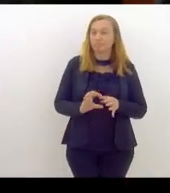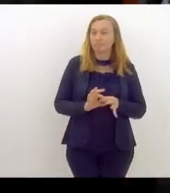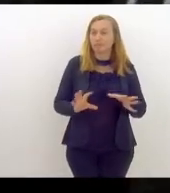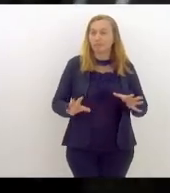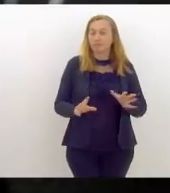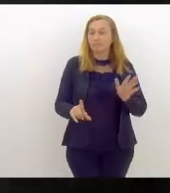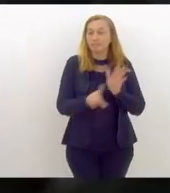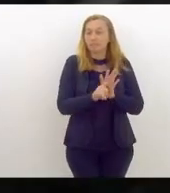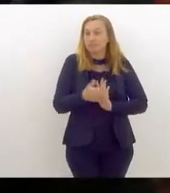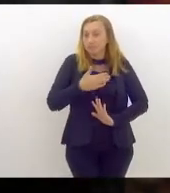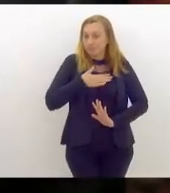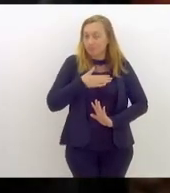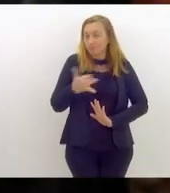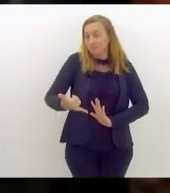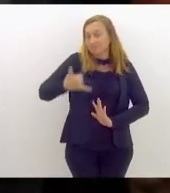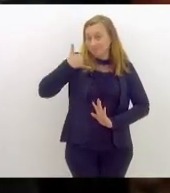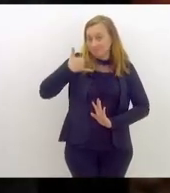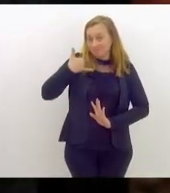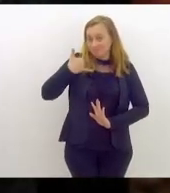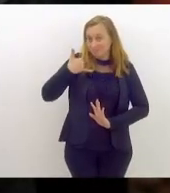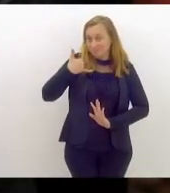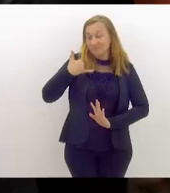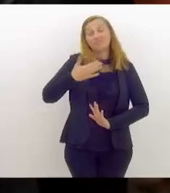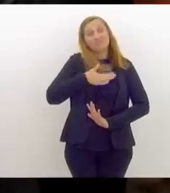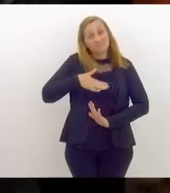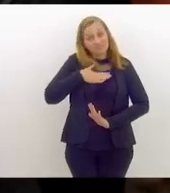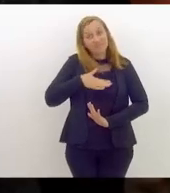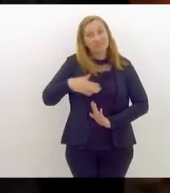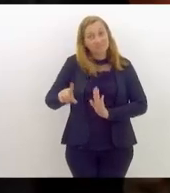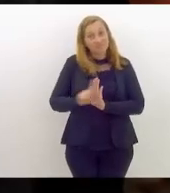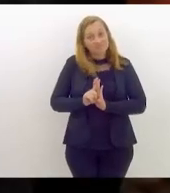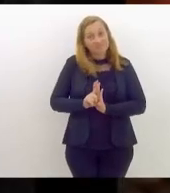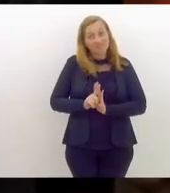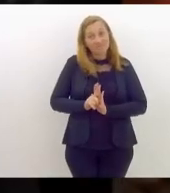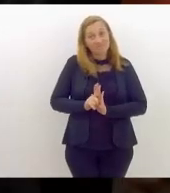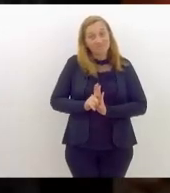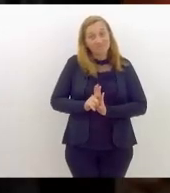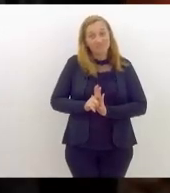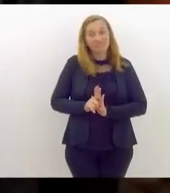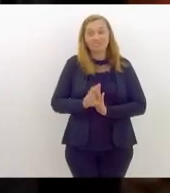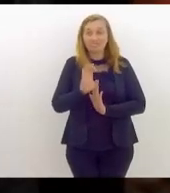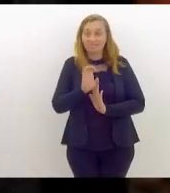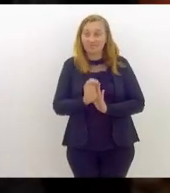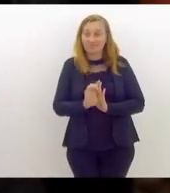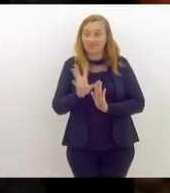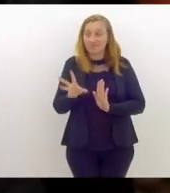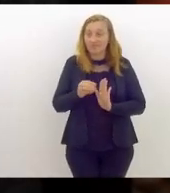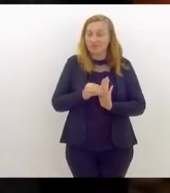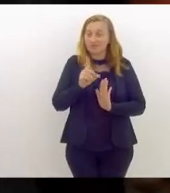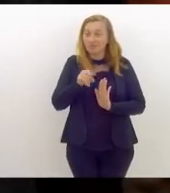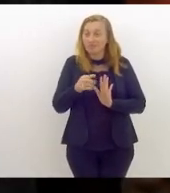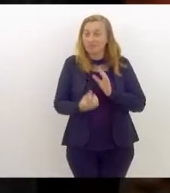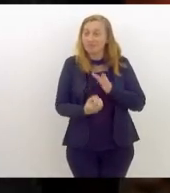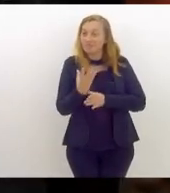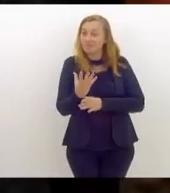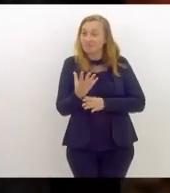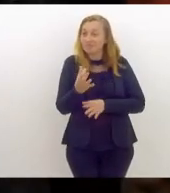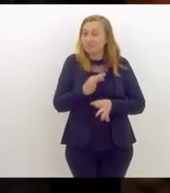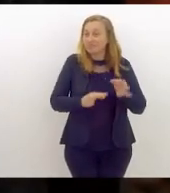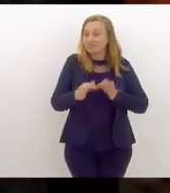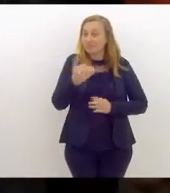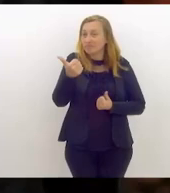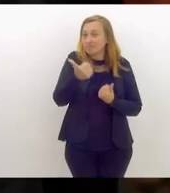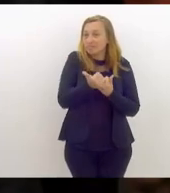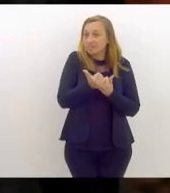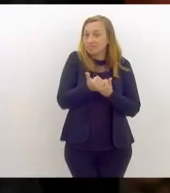minha autoria, até me telefonou porque disse que gostou da lei, que a ementa é o seguinte: cria programa de